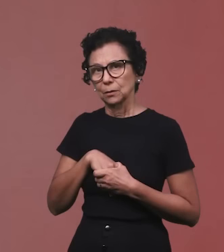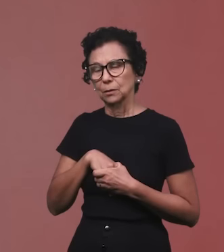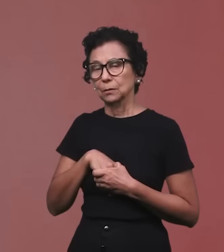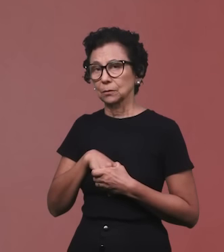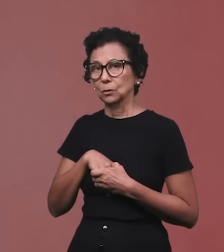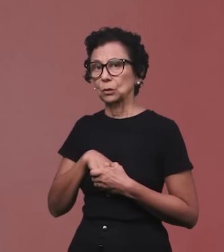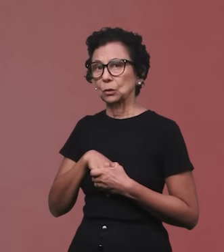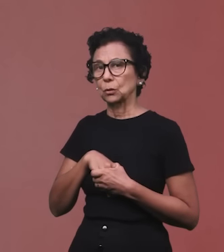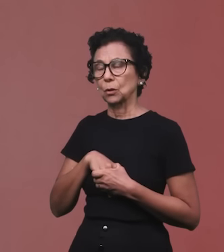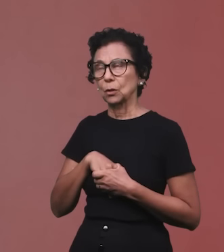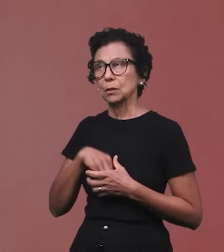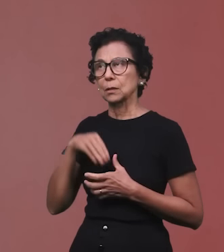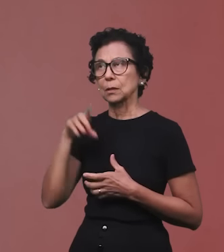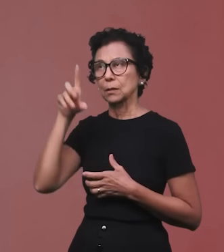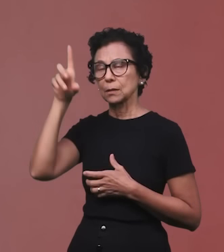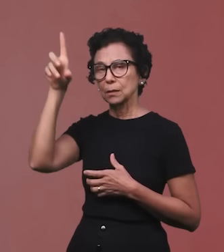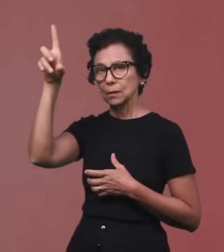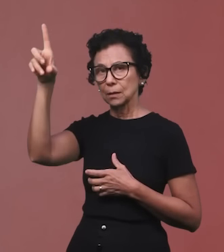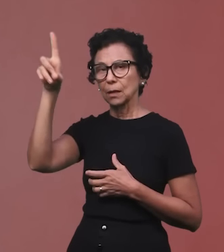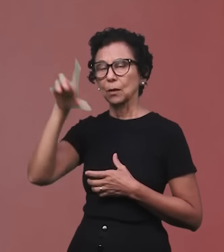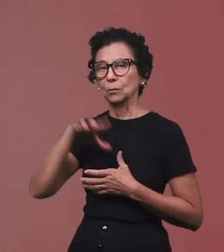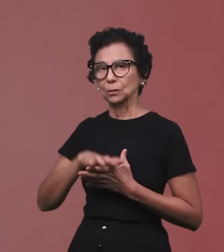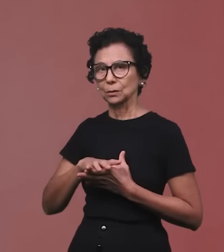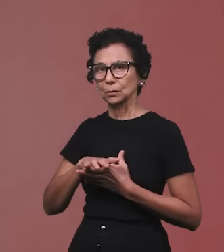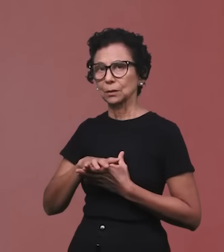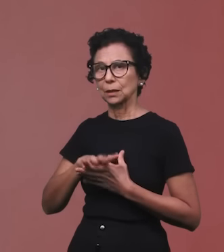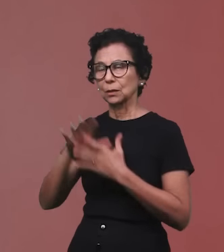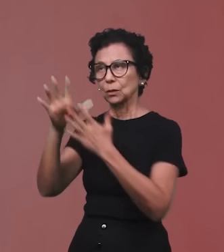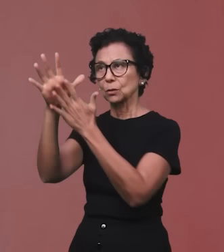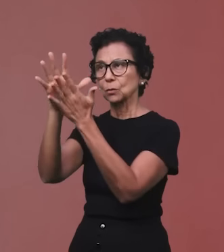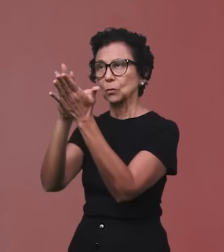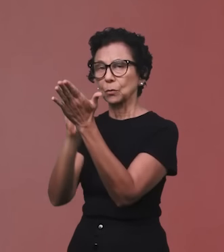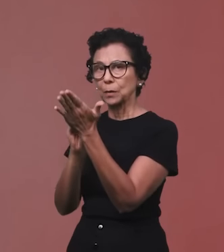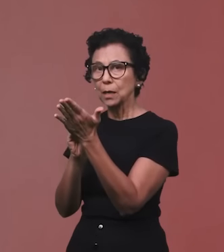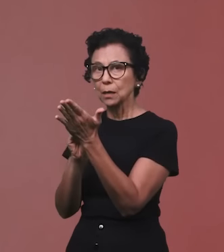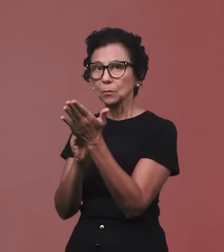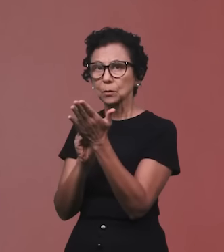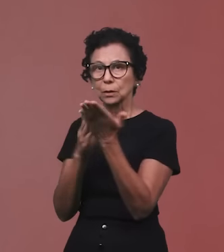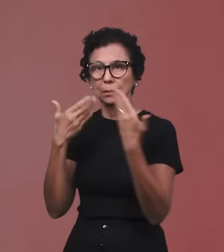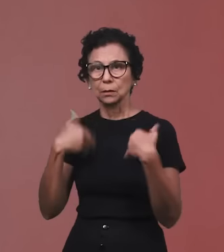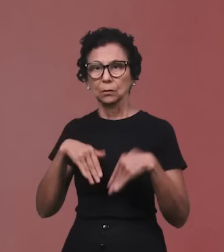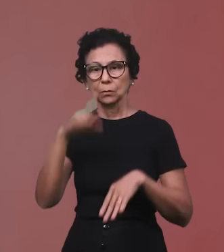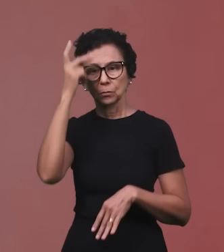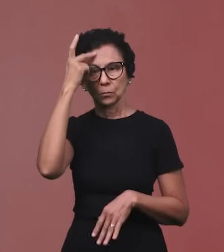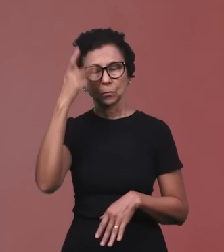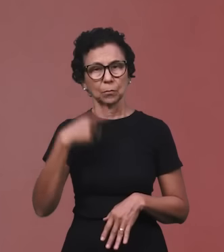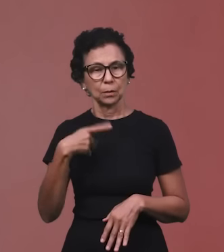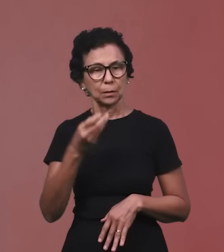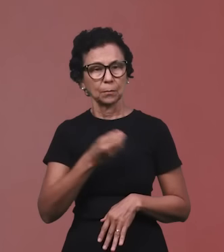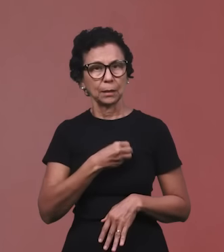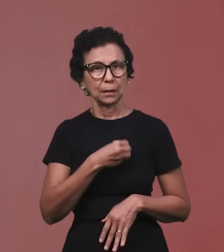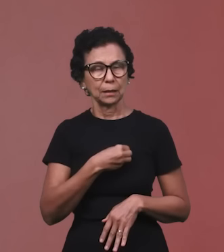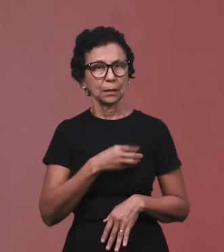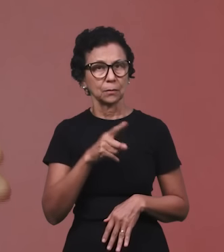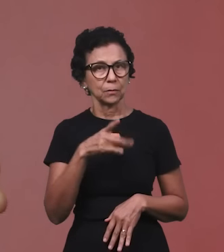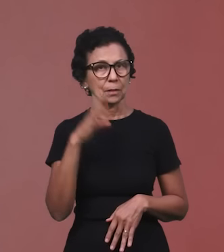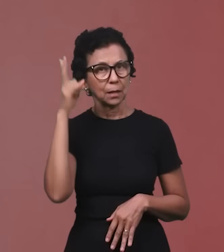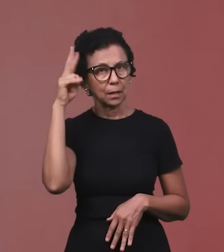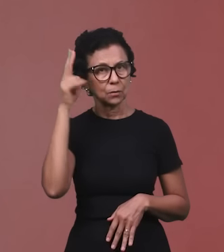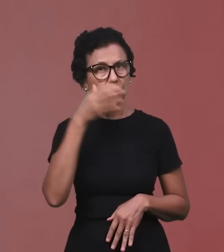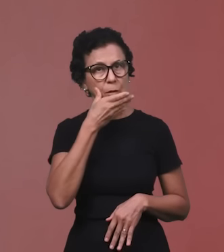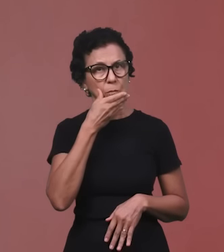imagem e semelhança de Deus. É o Espírito Santo que faz isso. A nossa natureza humana, ela é má e pecaminosa. O que Balaão tem? Balaão, se nós vimos a